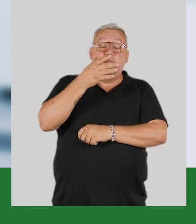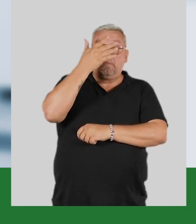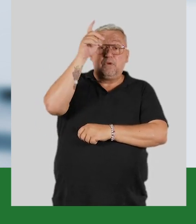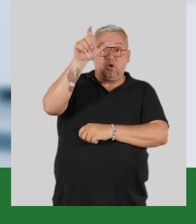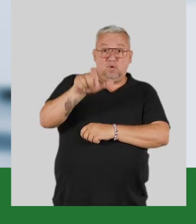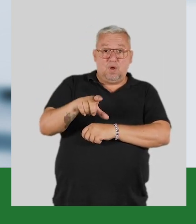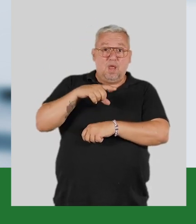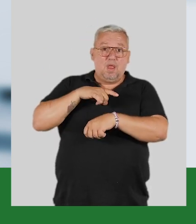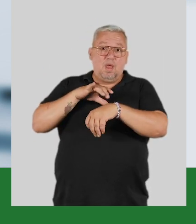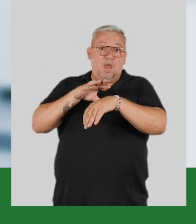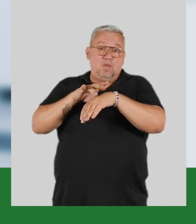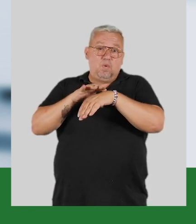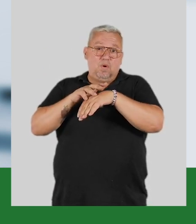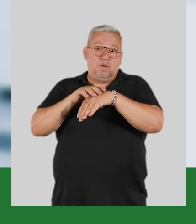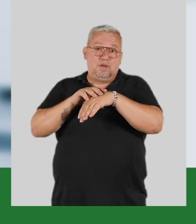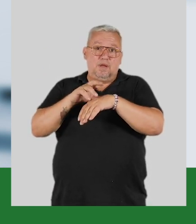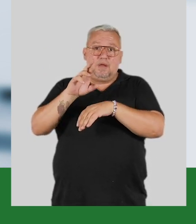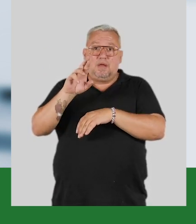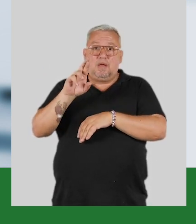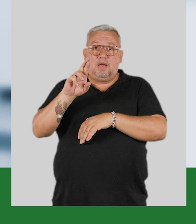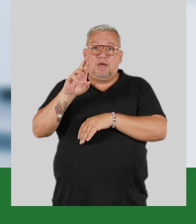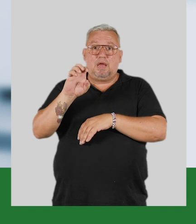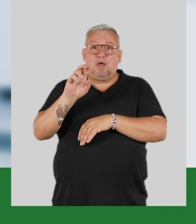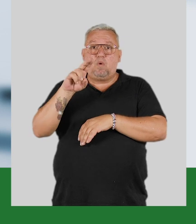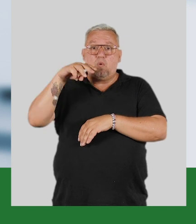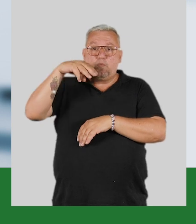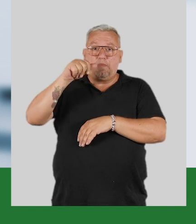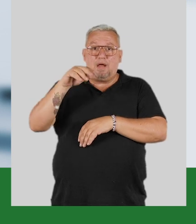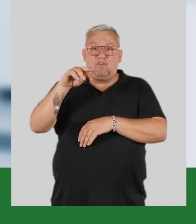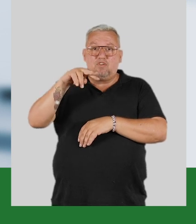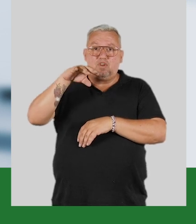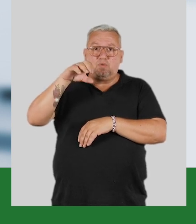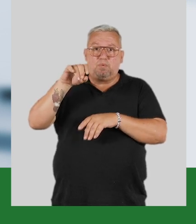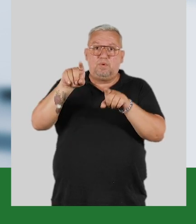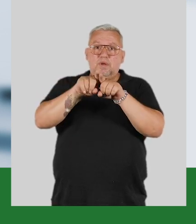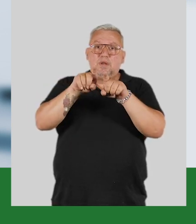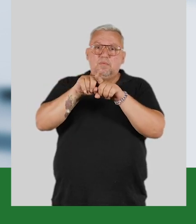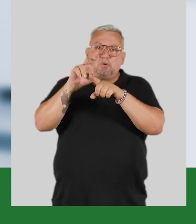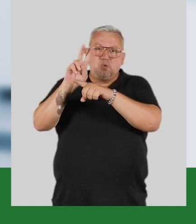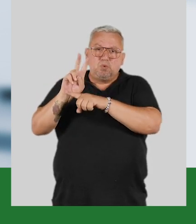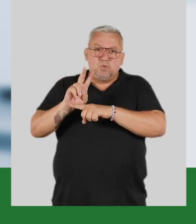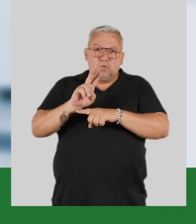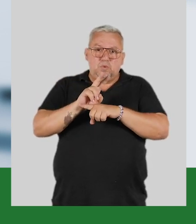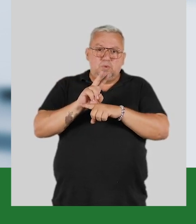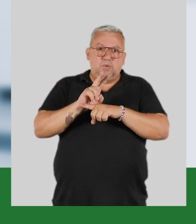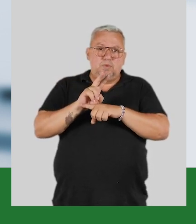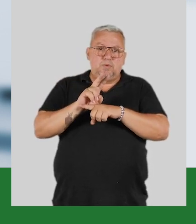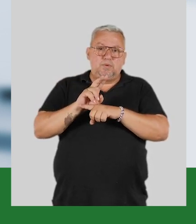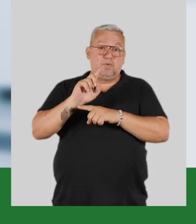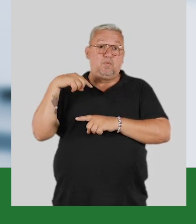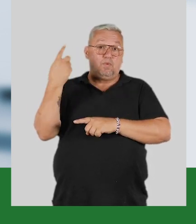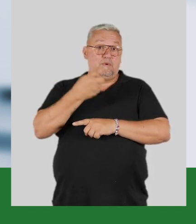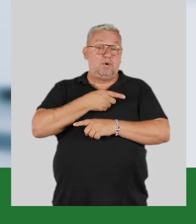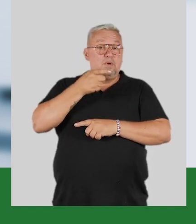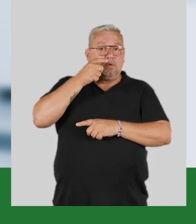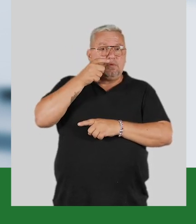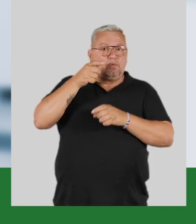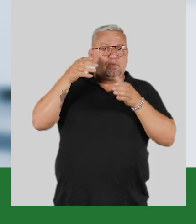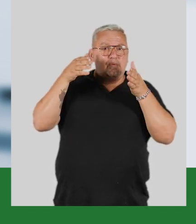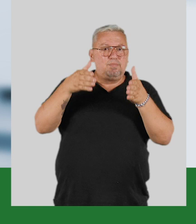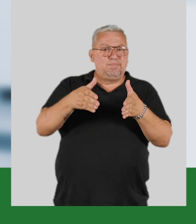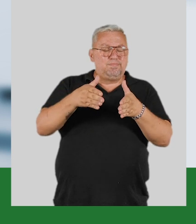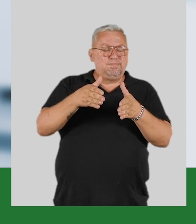de doenças reumatológicas, doenças reumáticas imunomediadas, nesses casos, a gente precisa dar uma